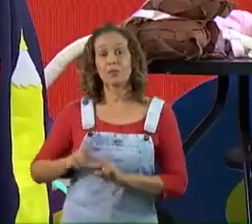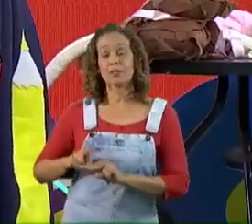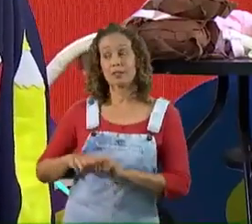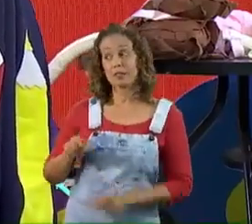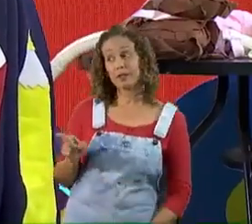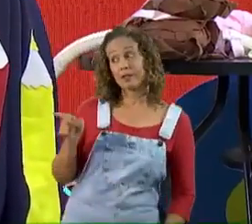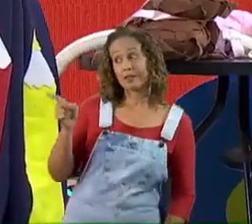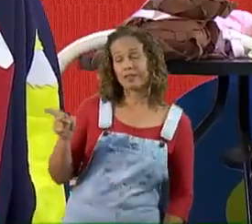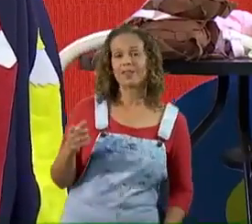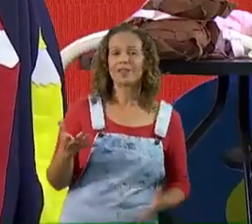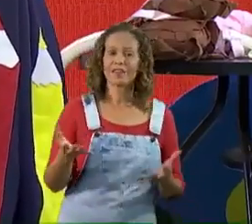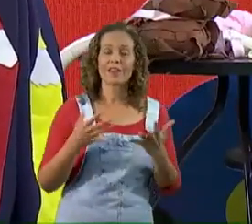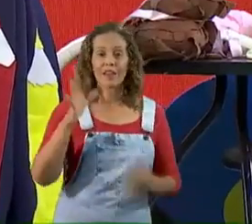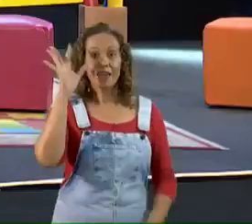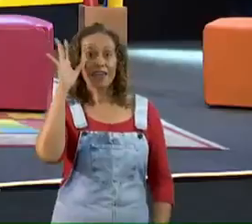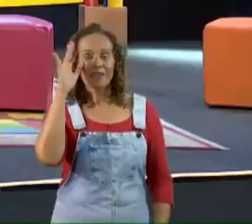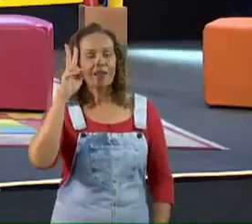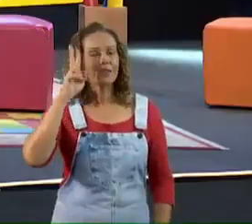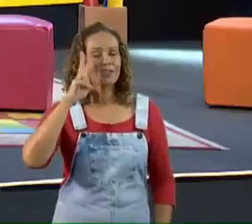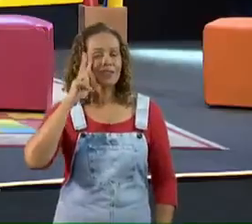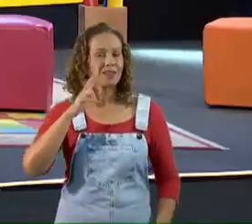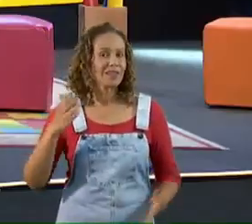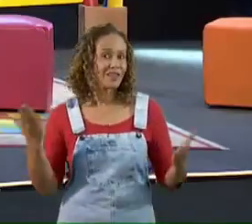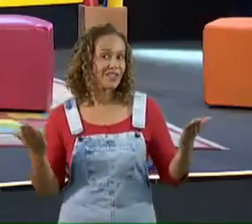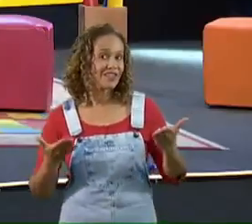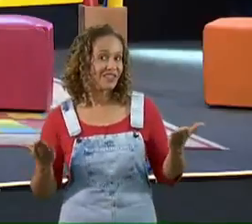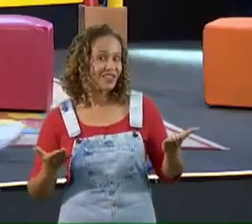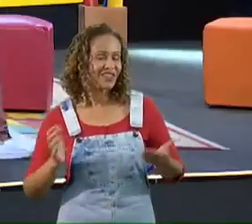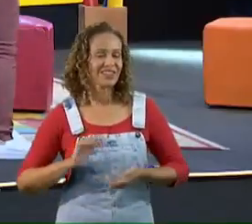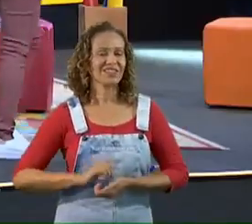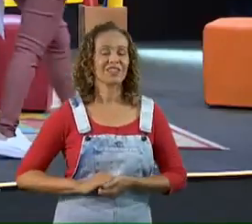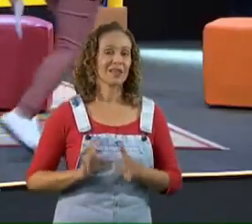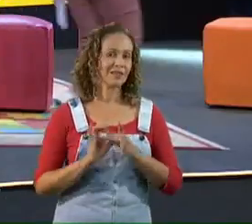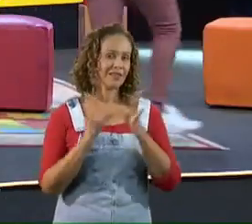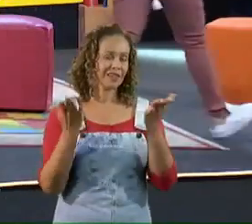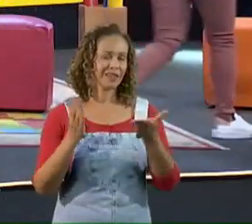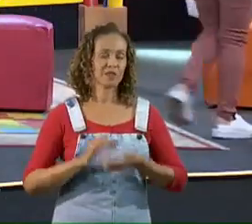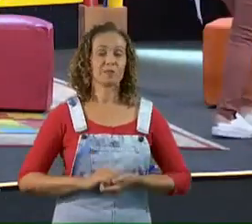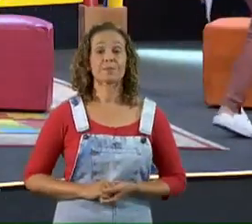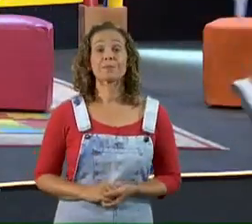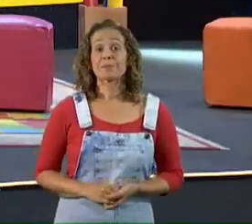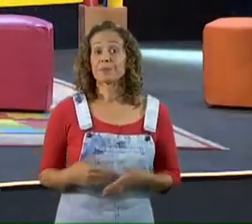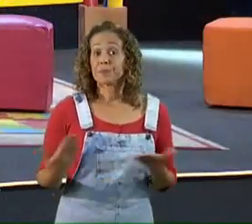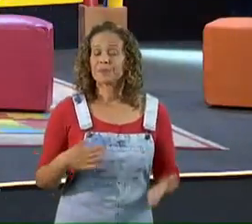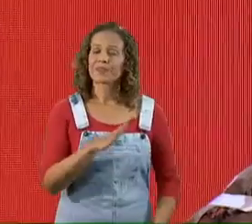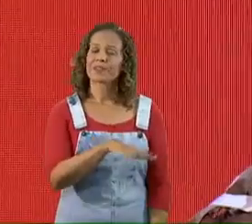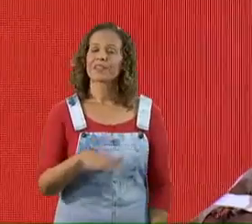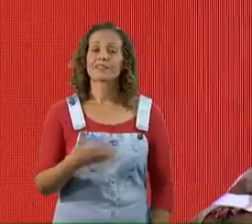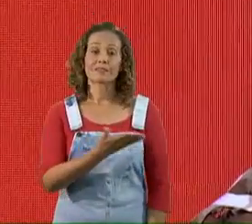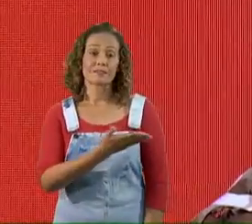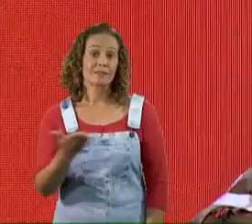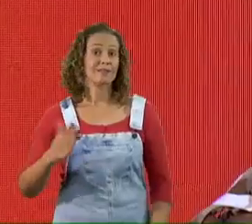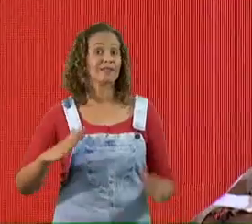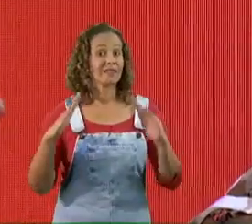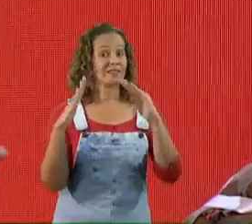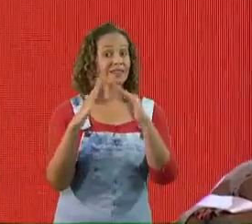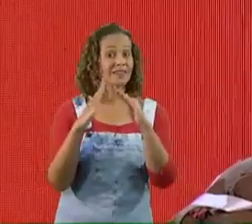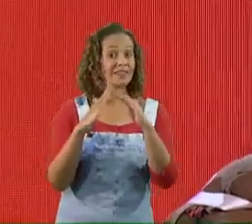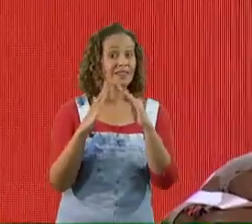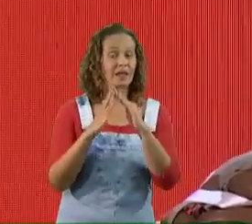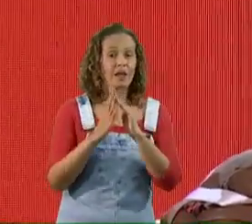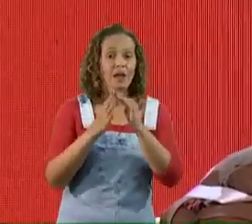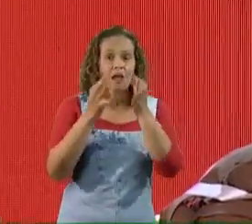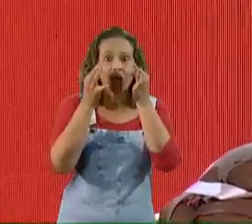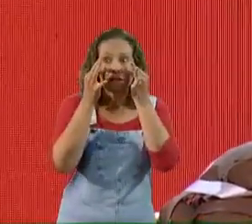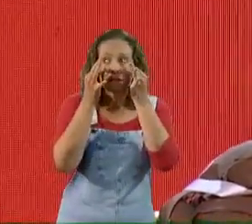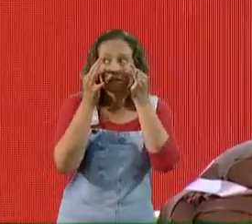quero ouvir a história de hoje. Então tá Fique bom. Fique à vontade. Crianças, você que está aí na sua casa, preste muita